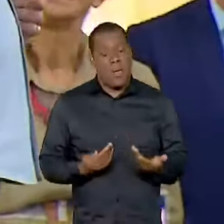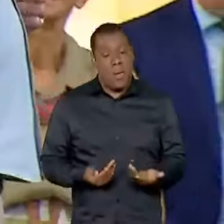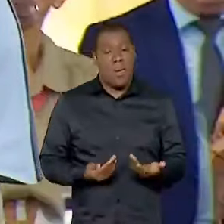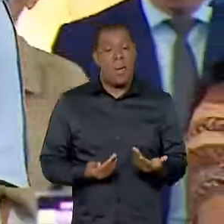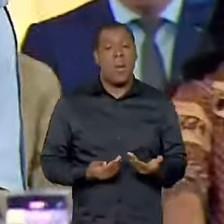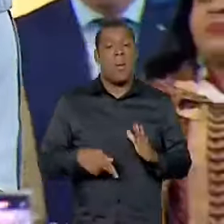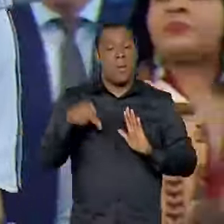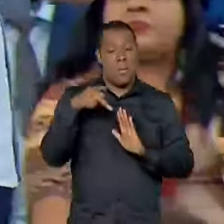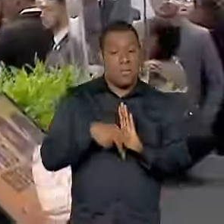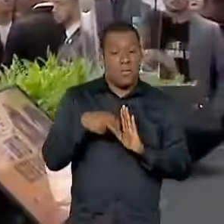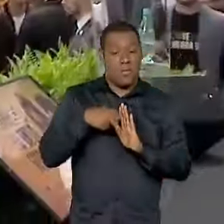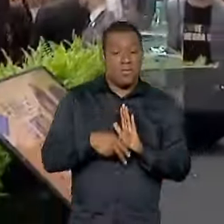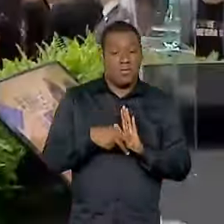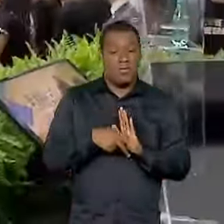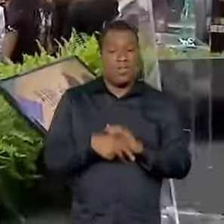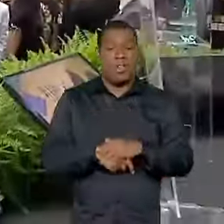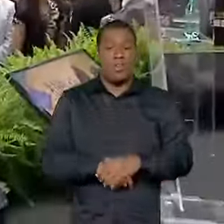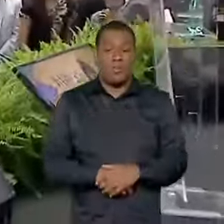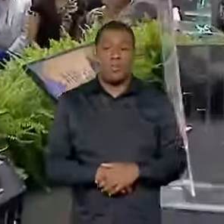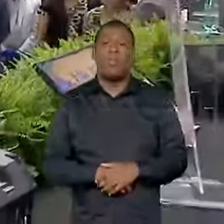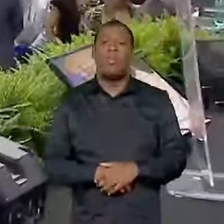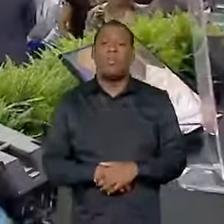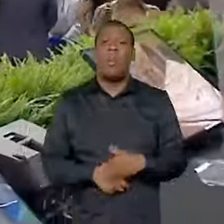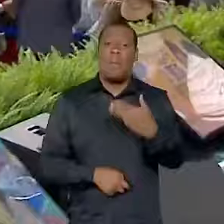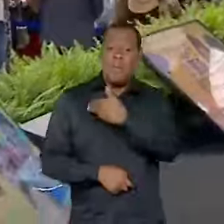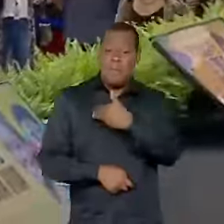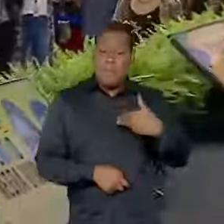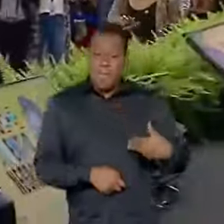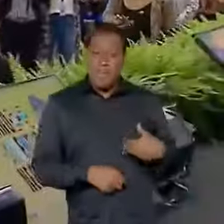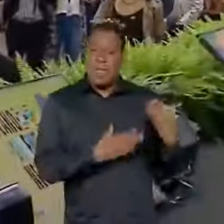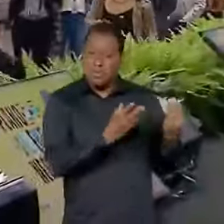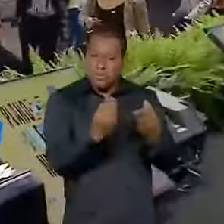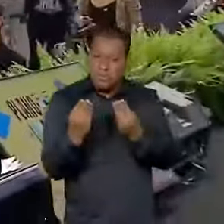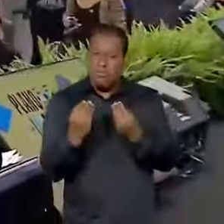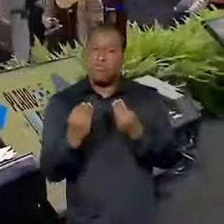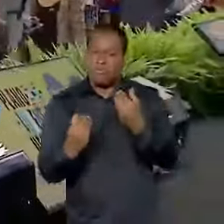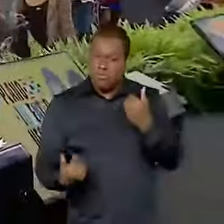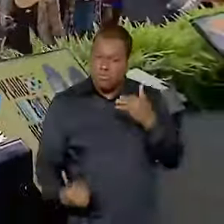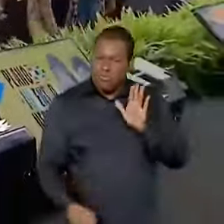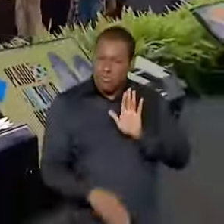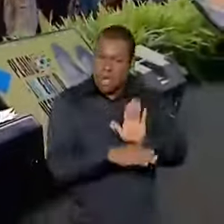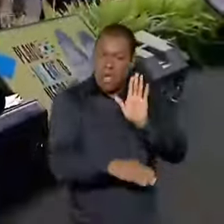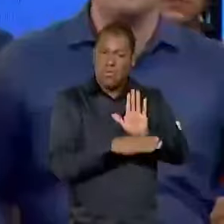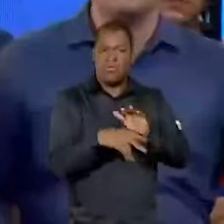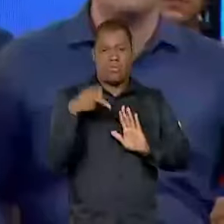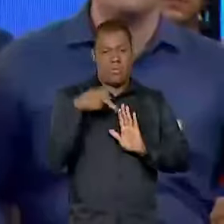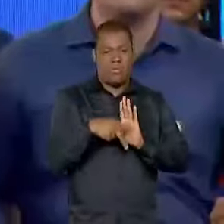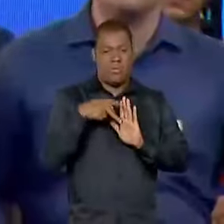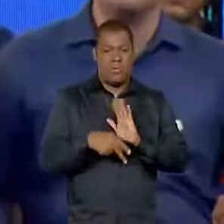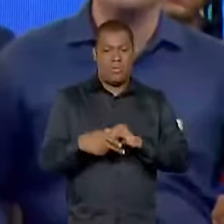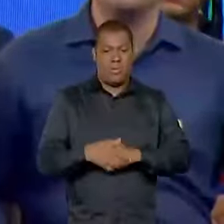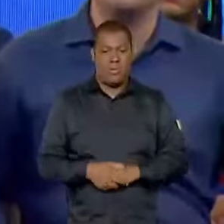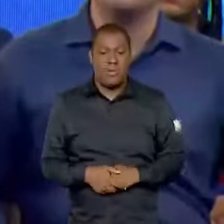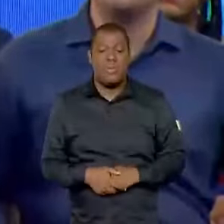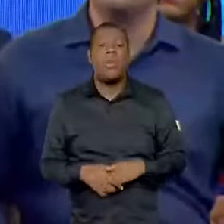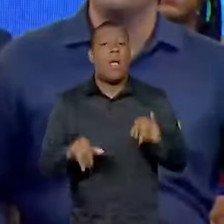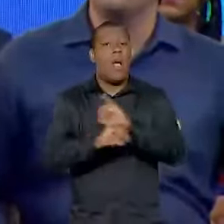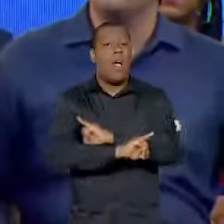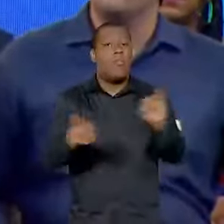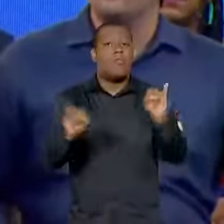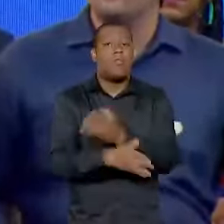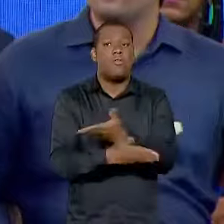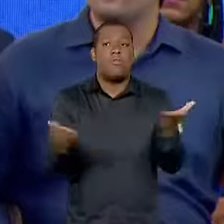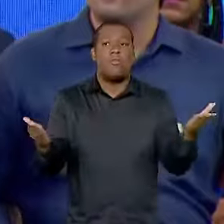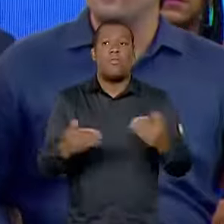complexidade da quantidade de ministros envolvida é muito grande. E eu queria lembrar vocês que,